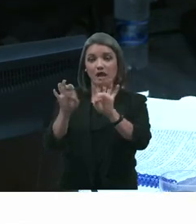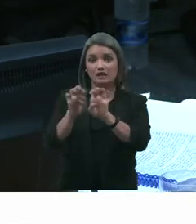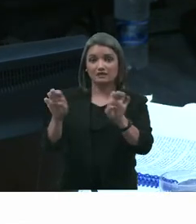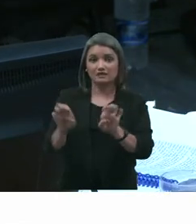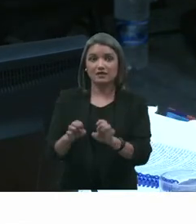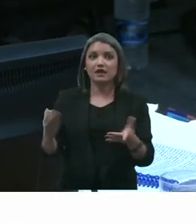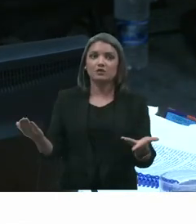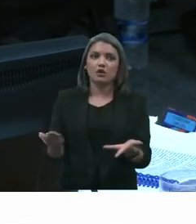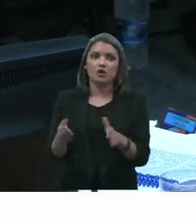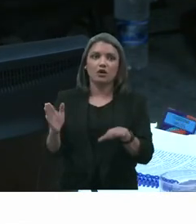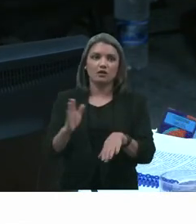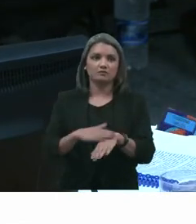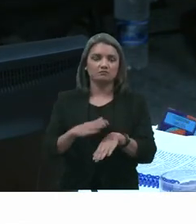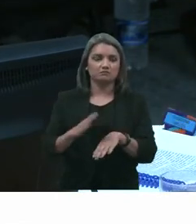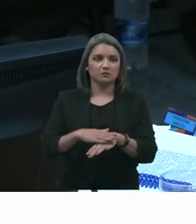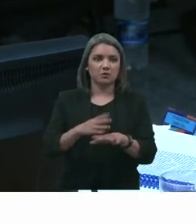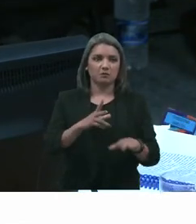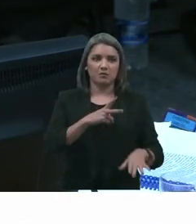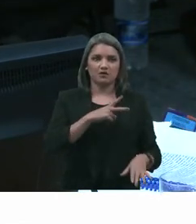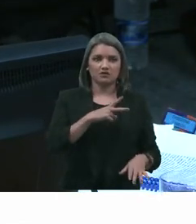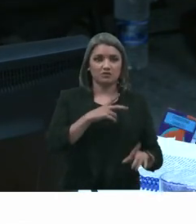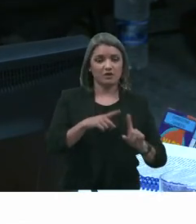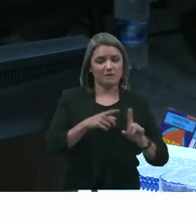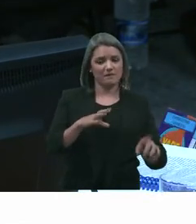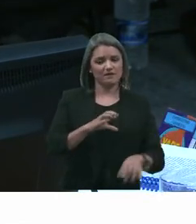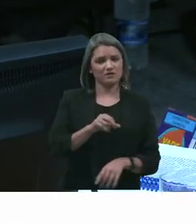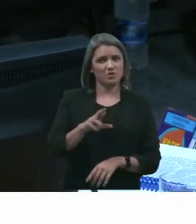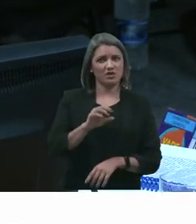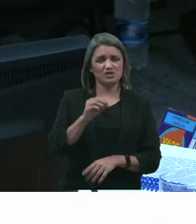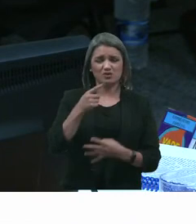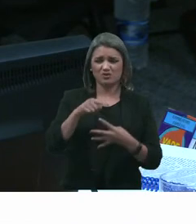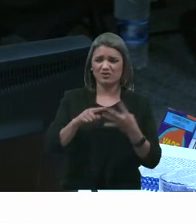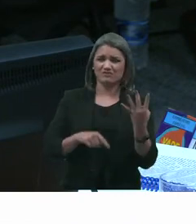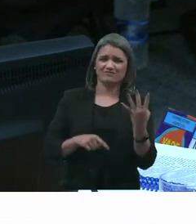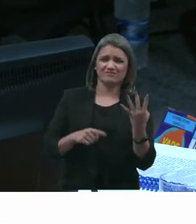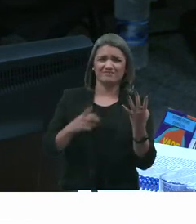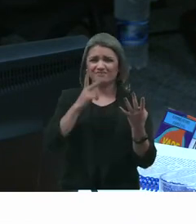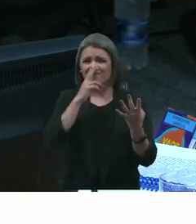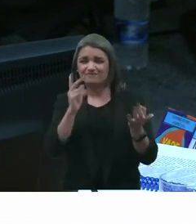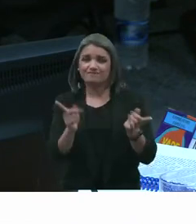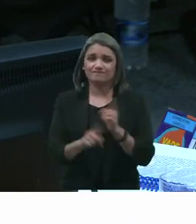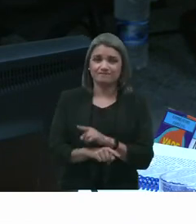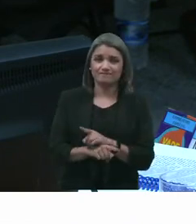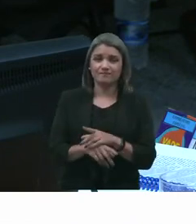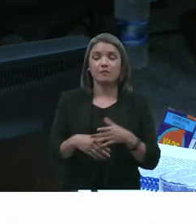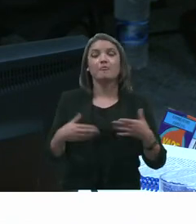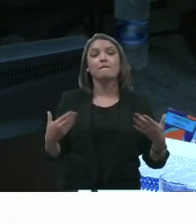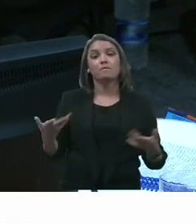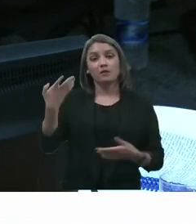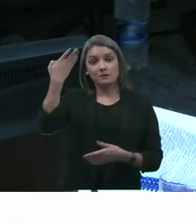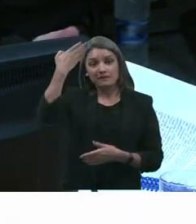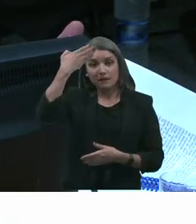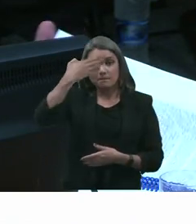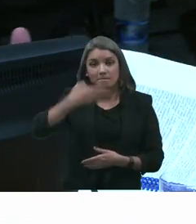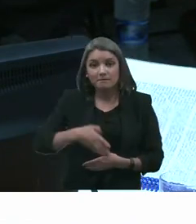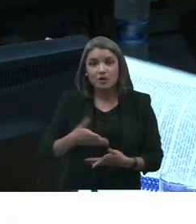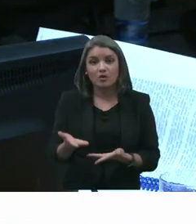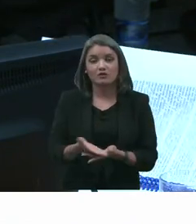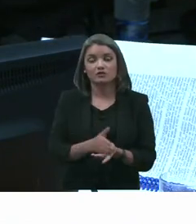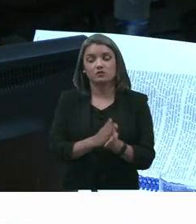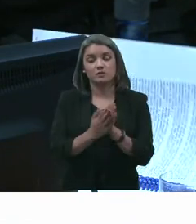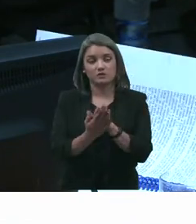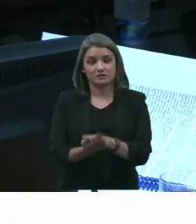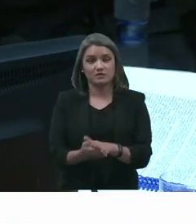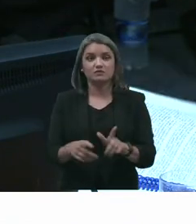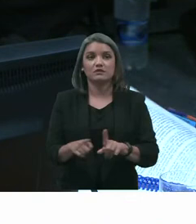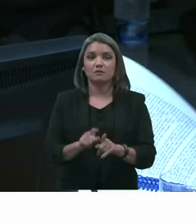a Corregedoria já representava uma contradição. E quanto à prova dos autos, também o voto